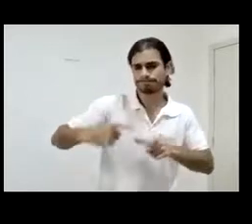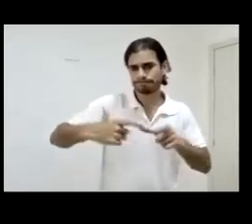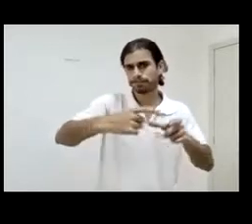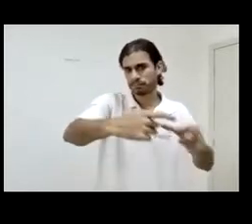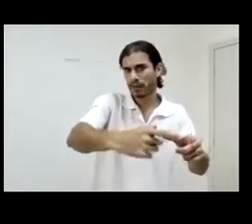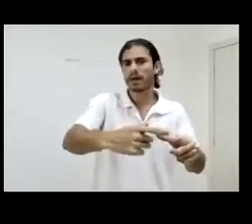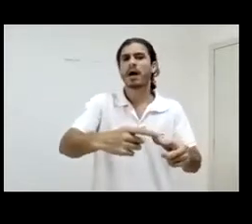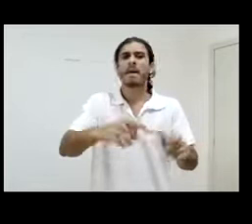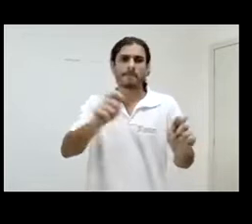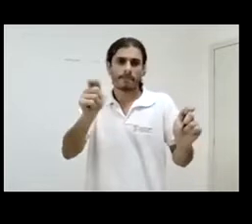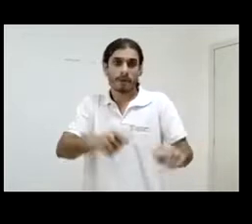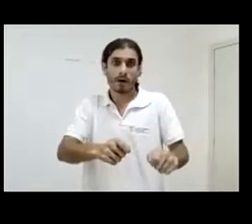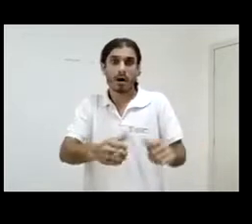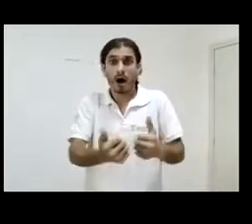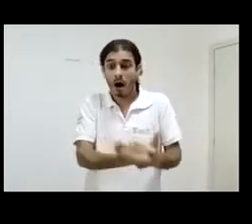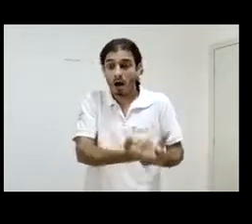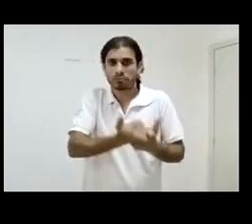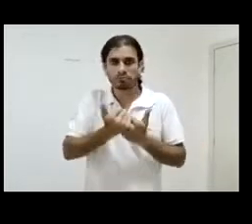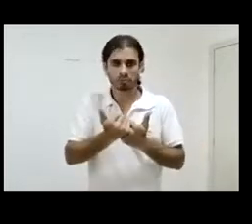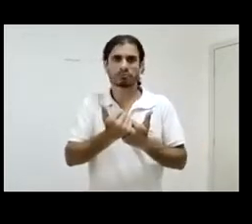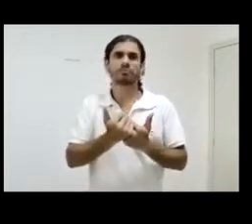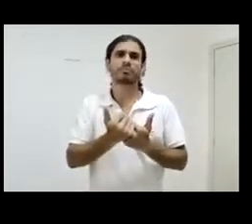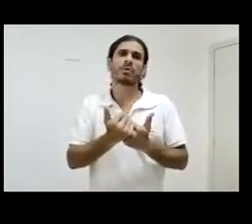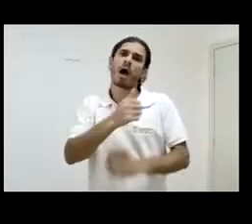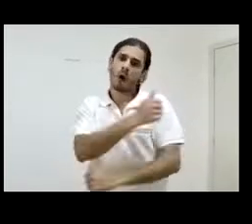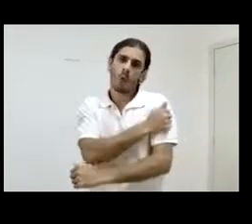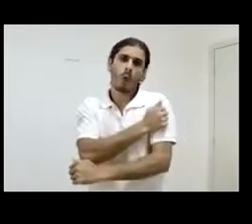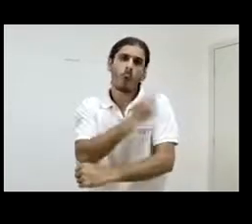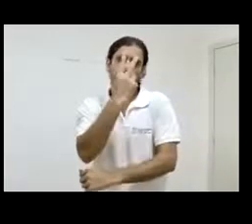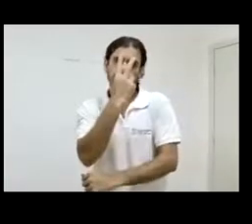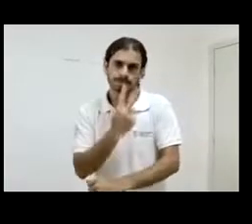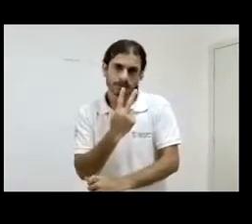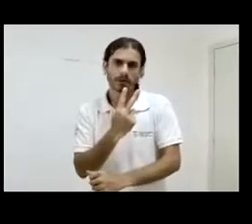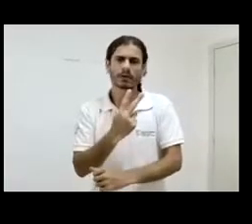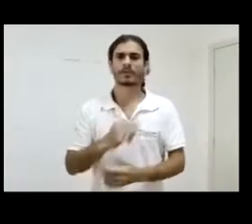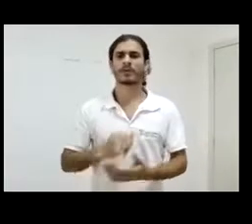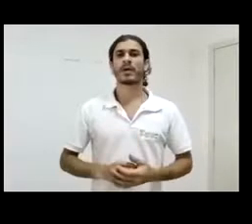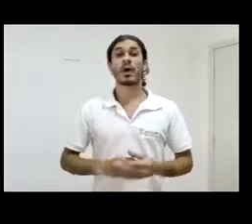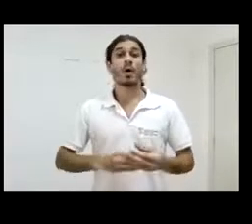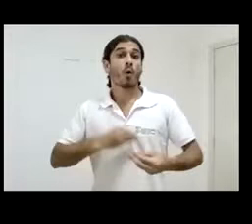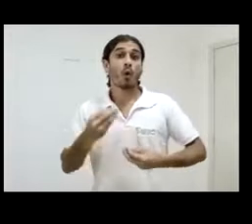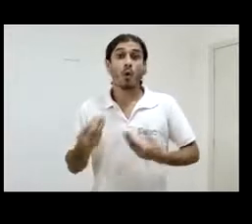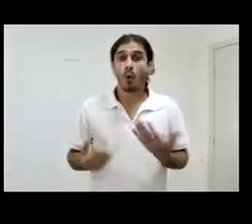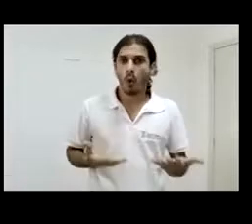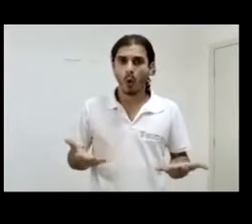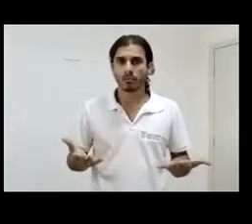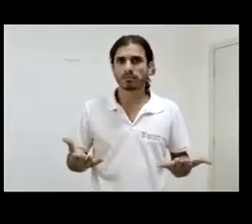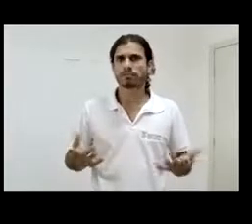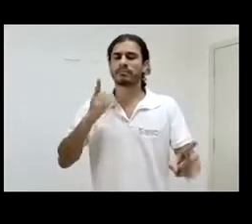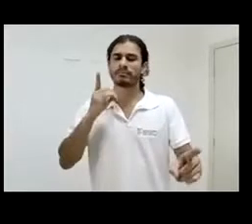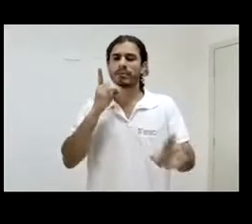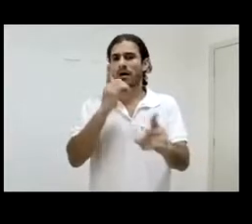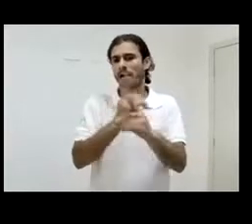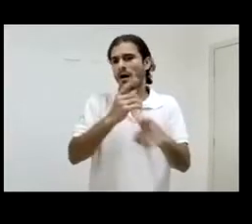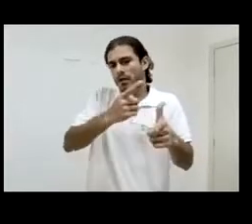Auxiliando e identificando quais são as barreiras que comumente são encontradas e como a gente pode fazer para melhorar